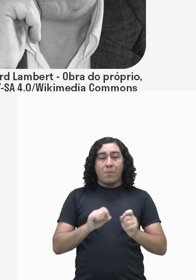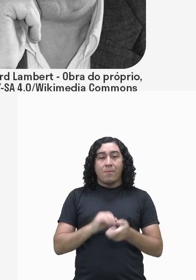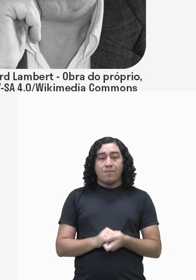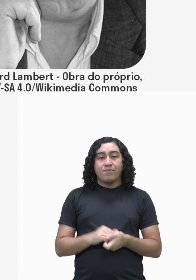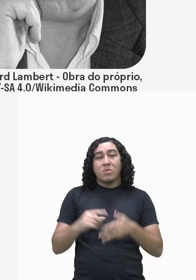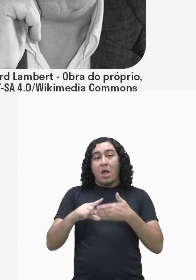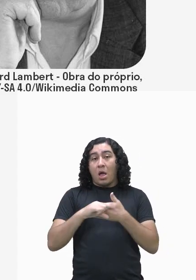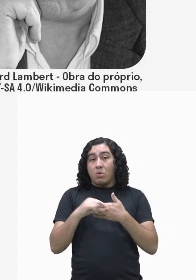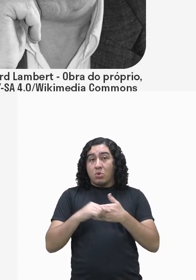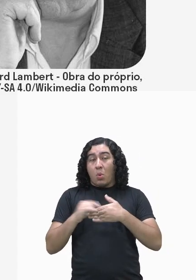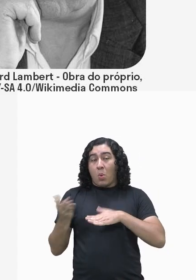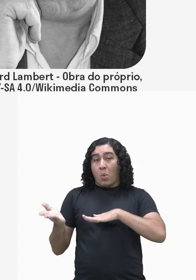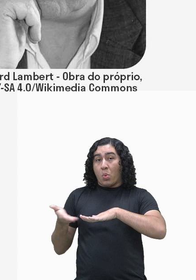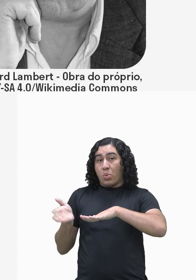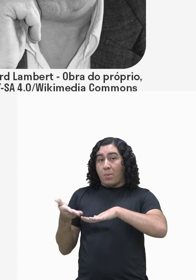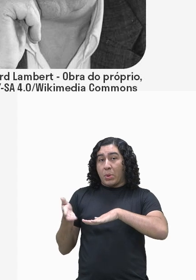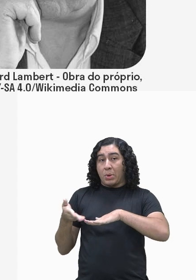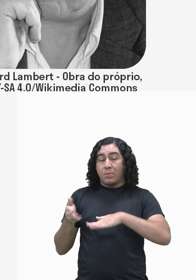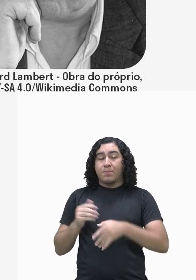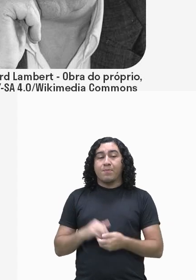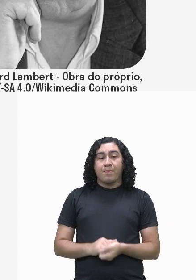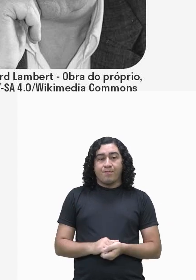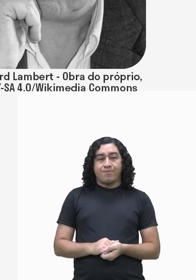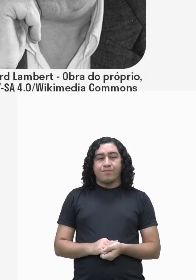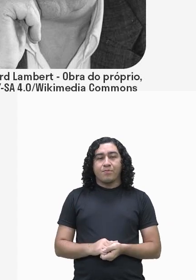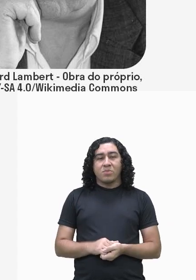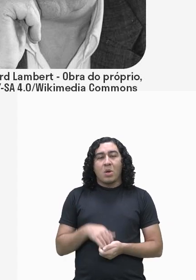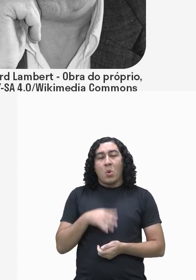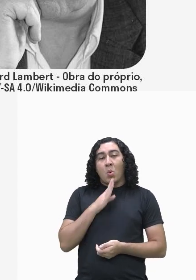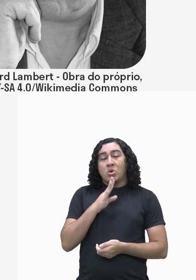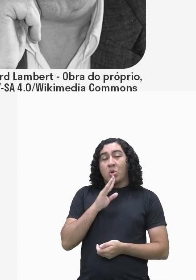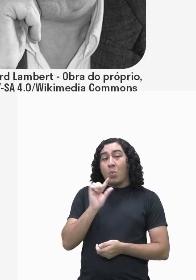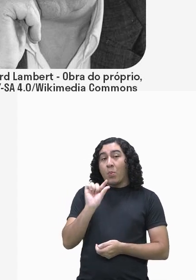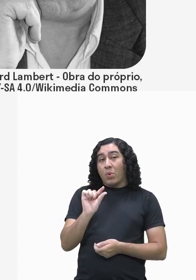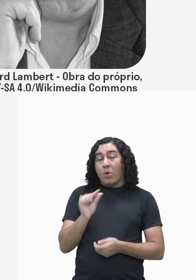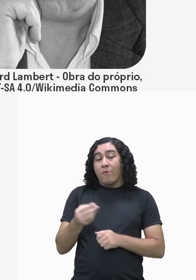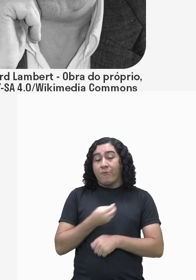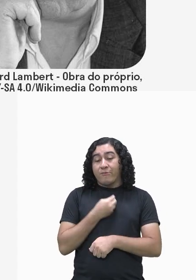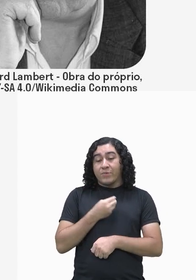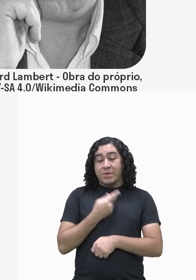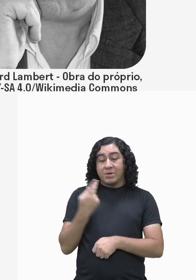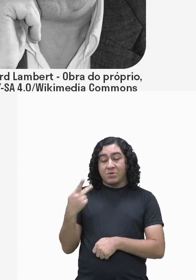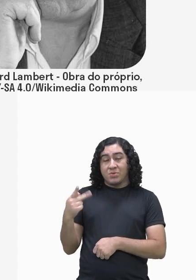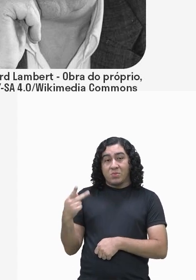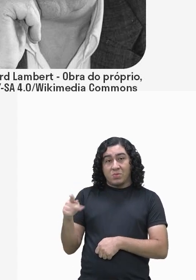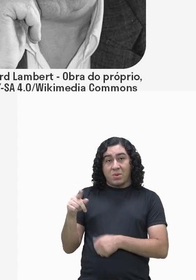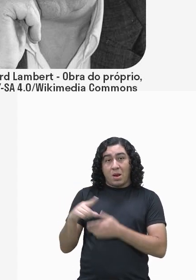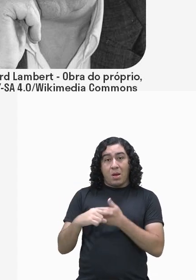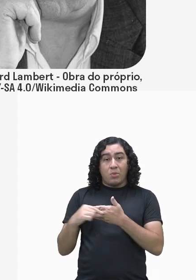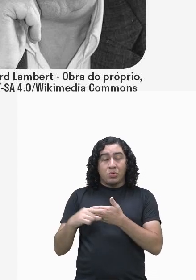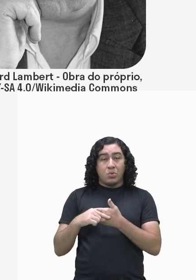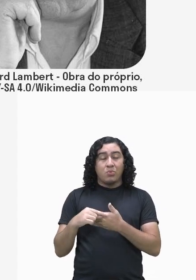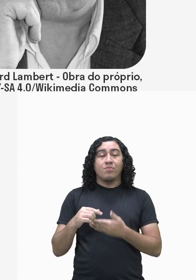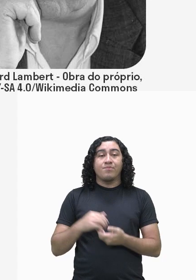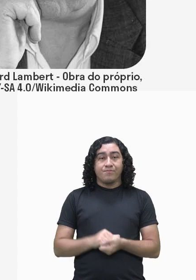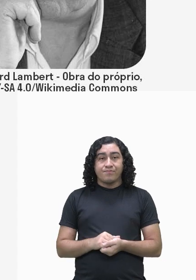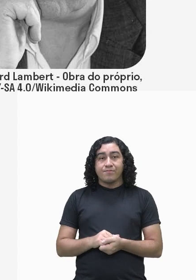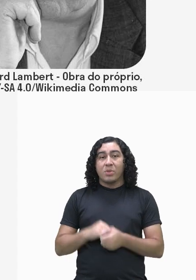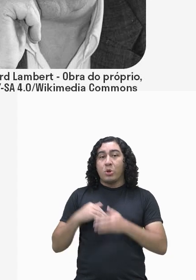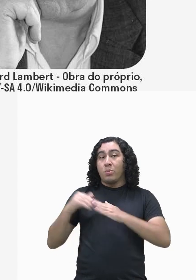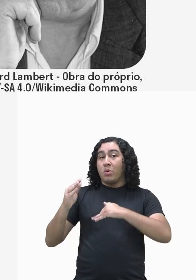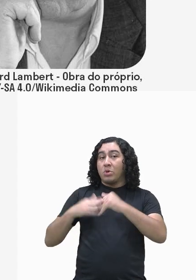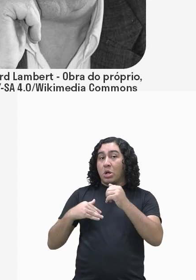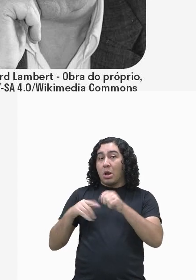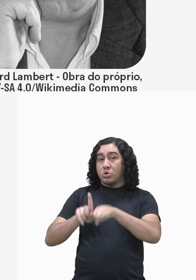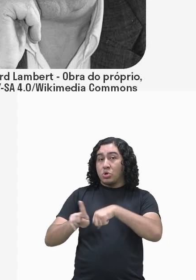autor contemporâneo. Vamos conhecer um pouco da biografia desse sociólogo tão